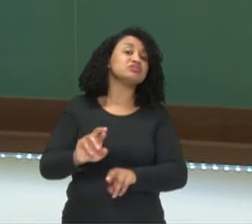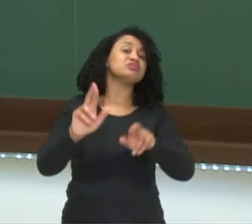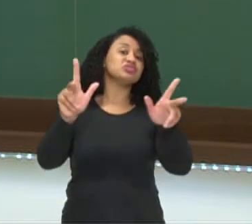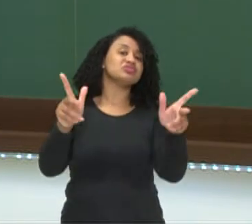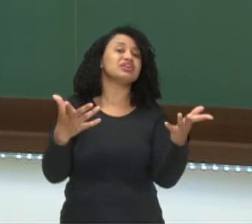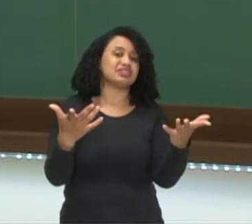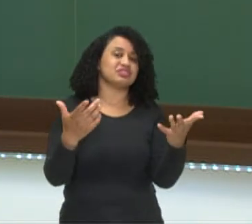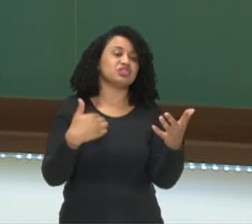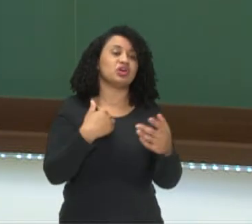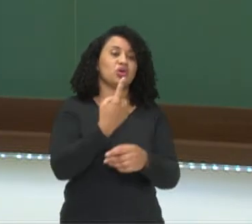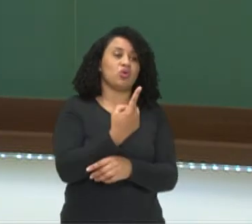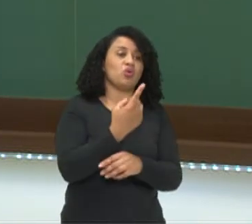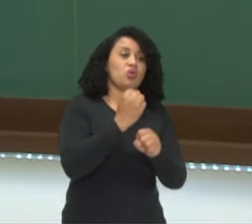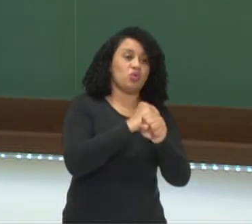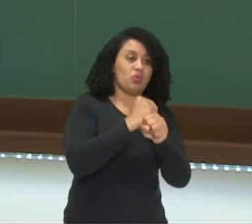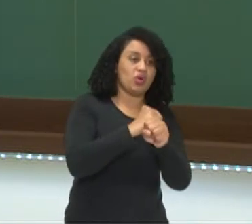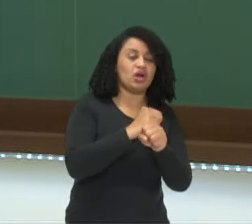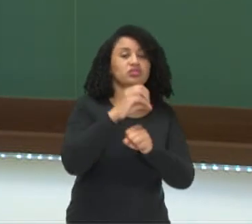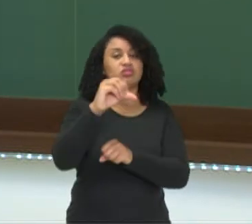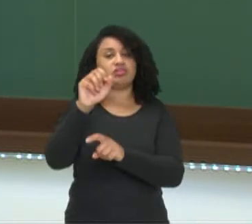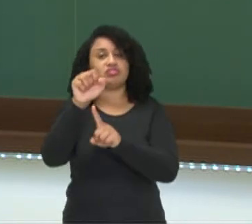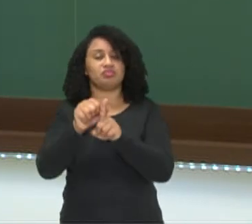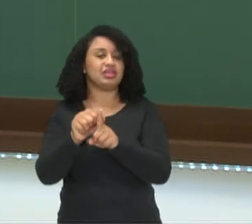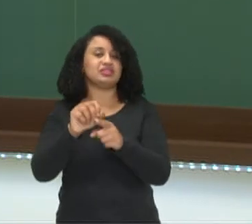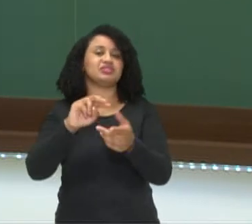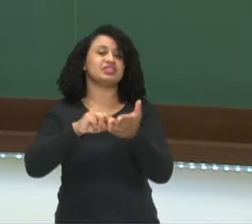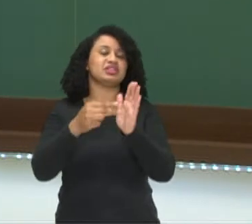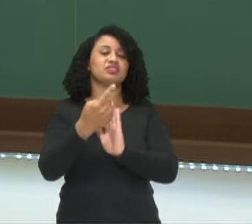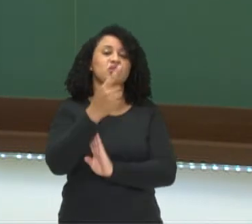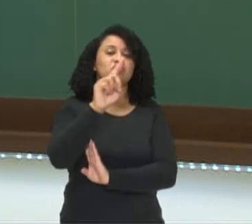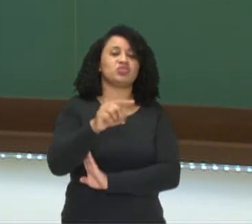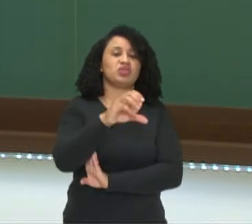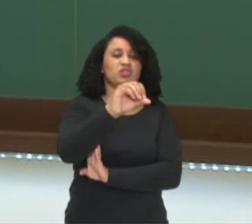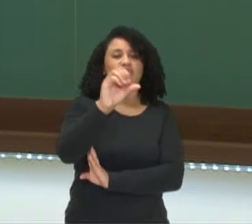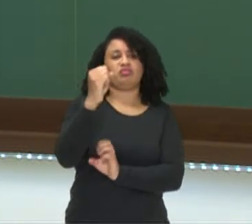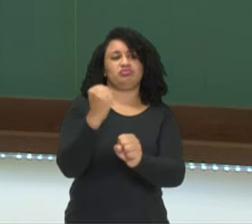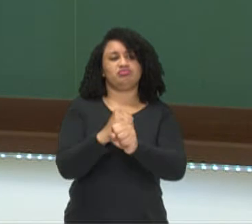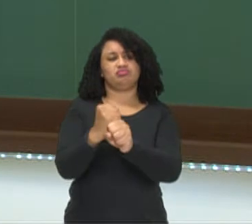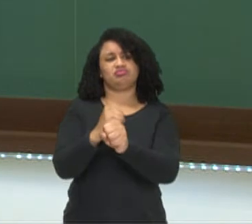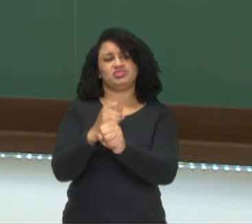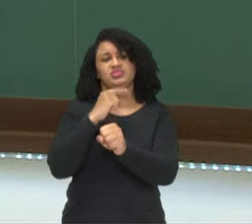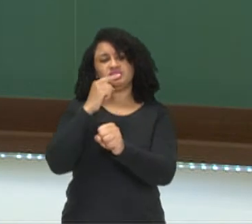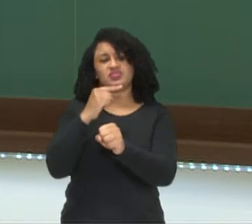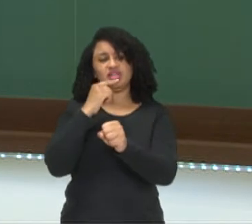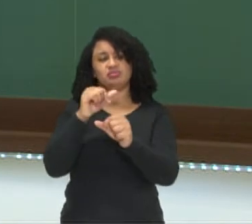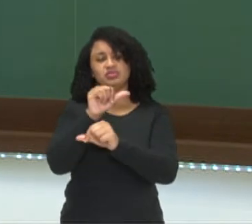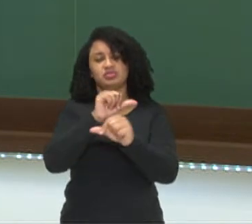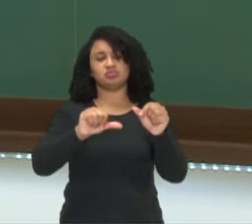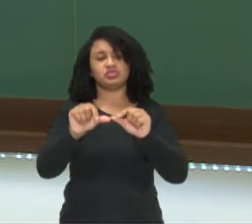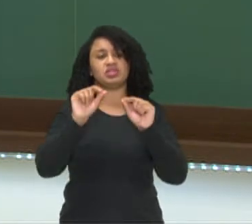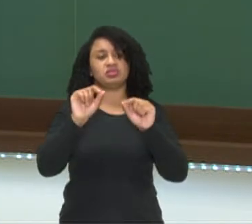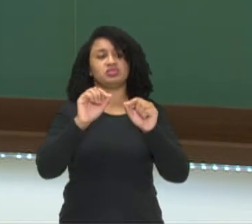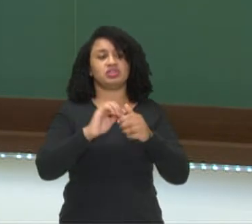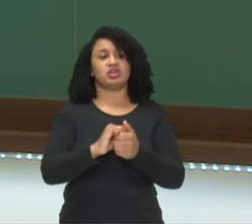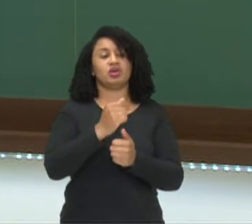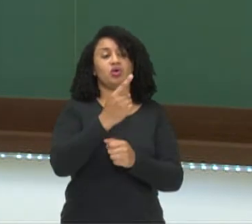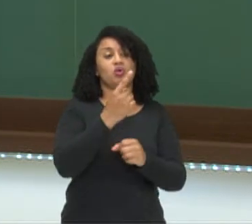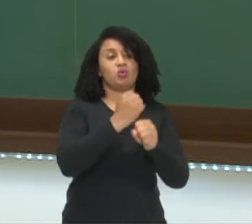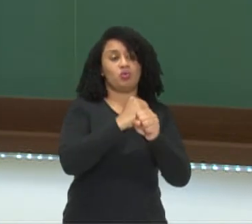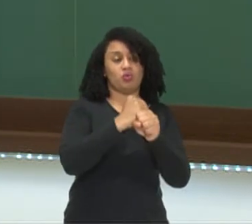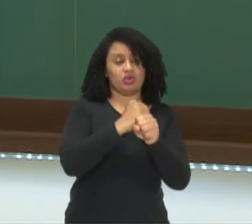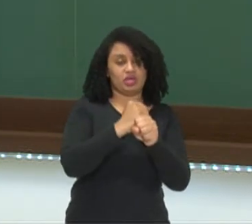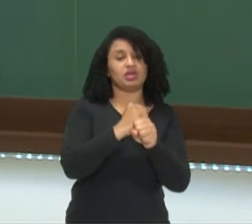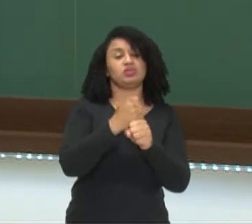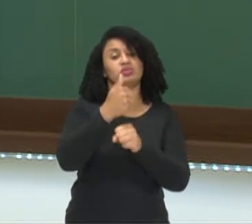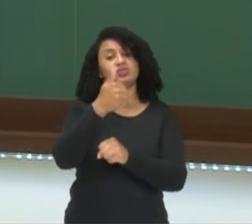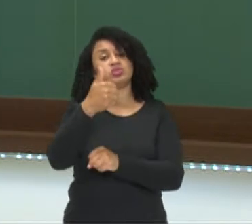diferente. 1 ano e 9 meses não é 1,9 anos. Então, eu preciso transformar, ó. 1 ano são